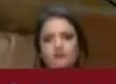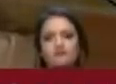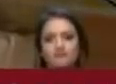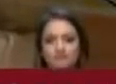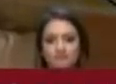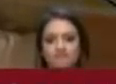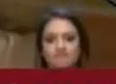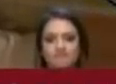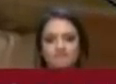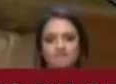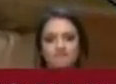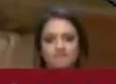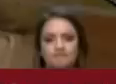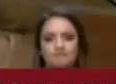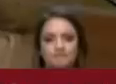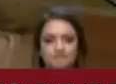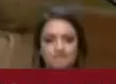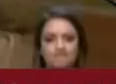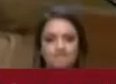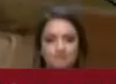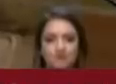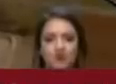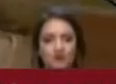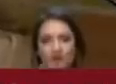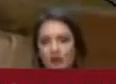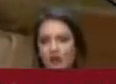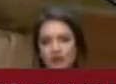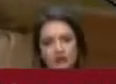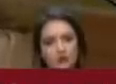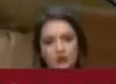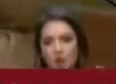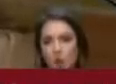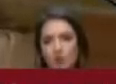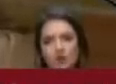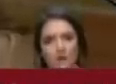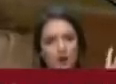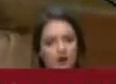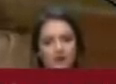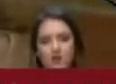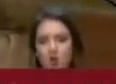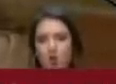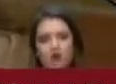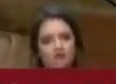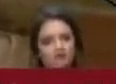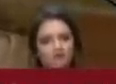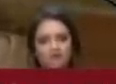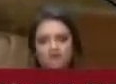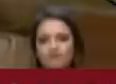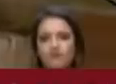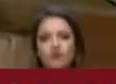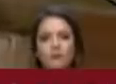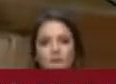representamos o povo. Então, ele ameaçou um poder. Ele fez exatamente o que Alexandre de Moraes diz que o